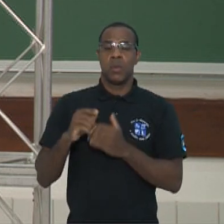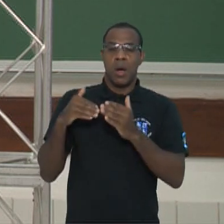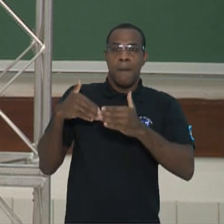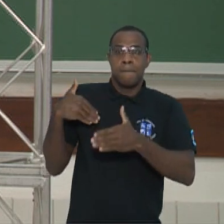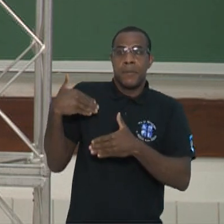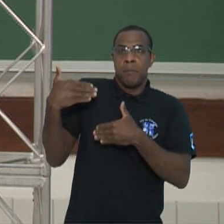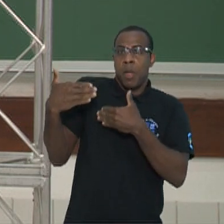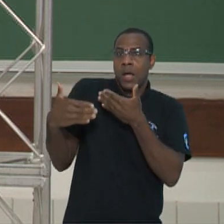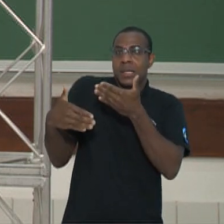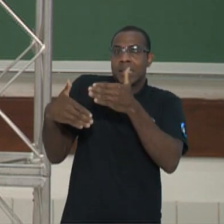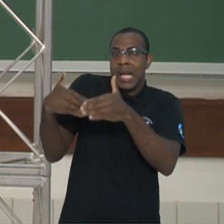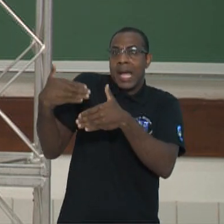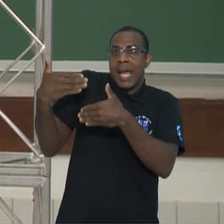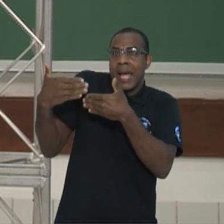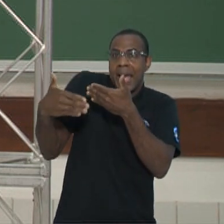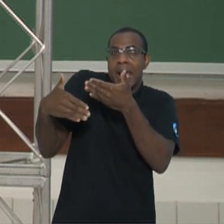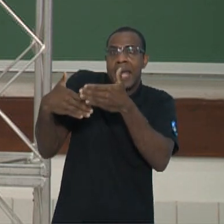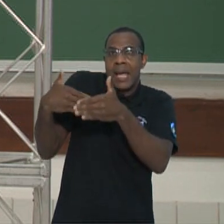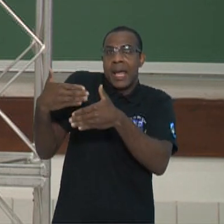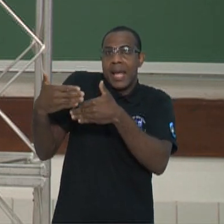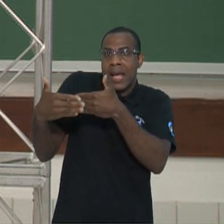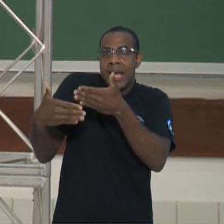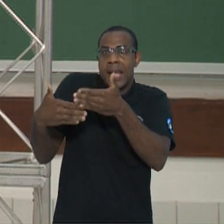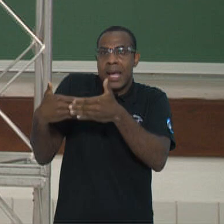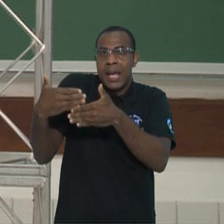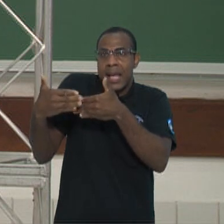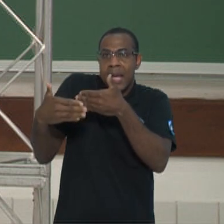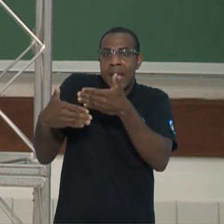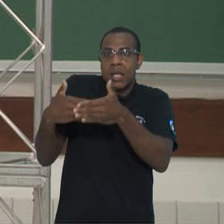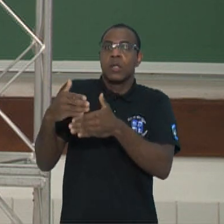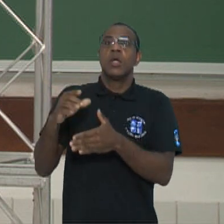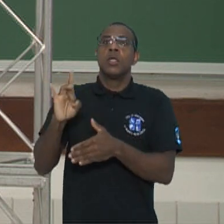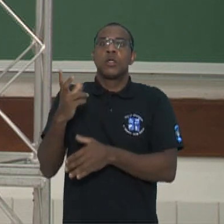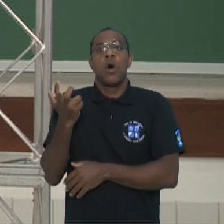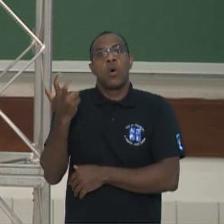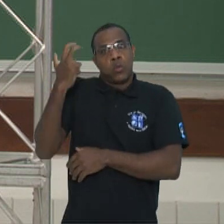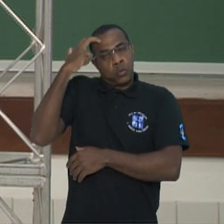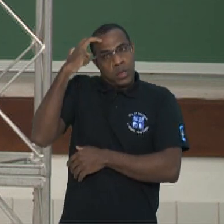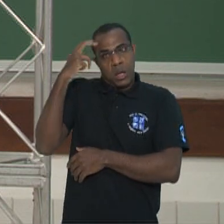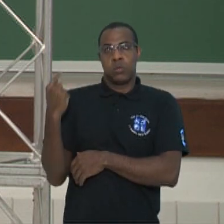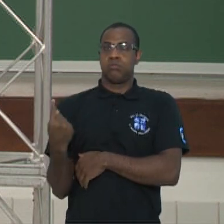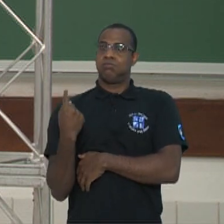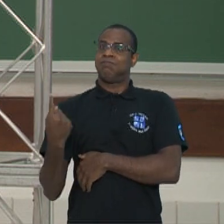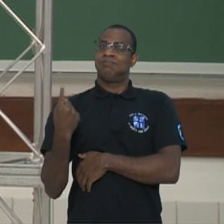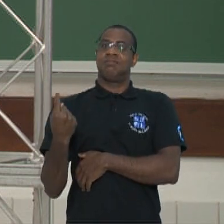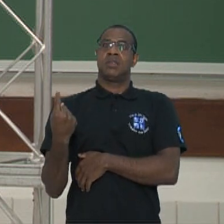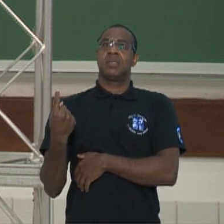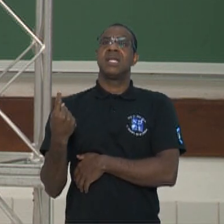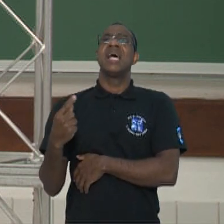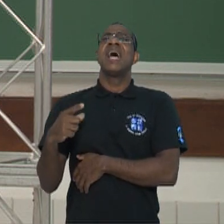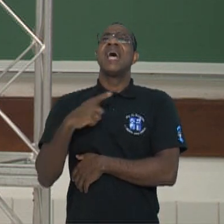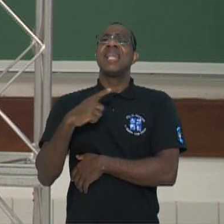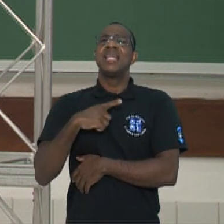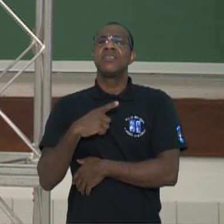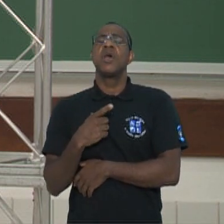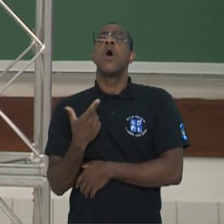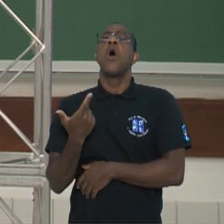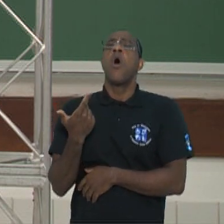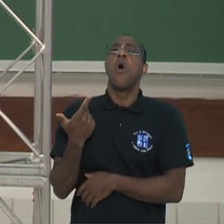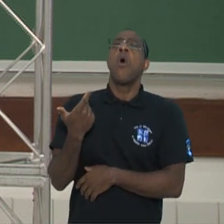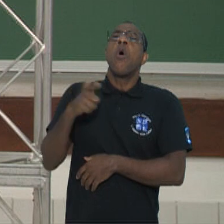aconteceu só ele isoladamente, só a questão cultural. Existem outros fatores que nós